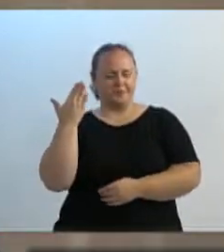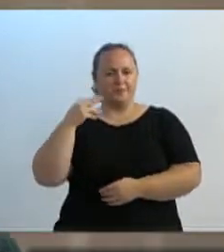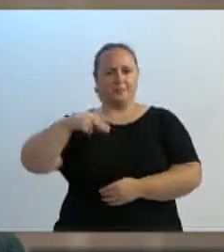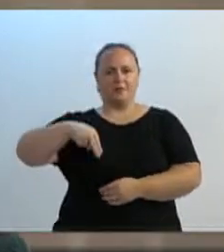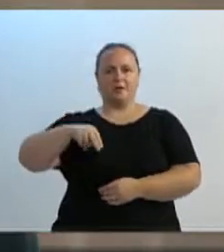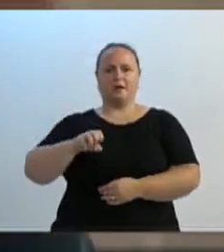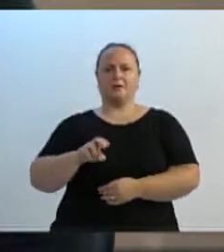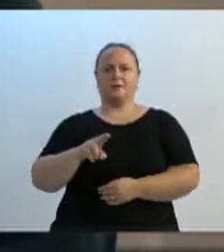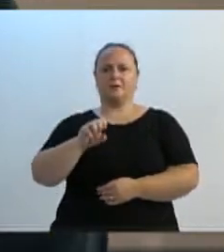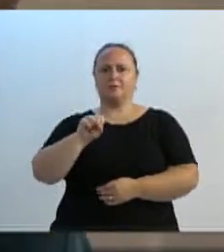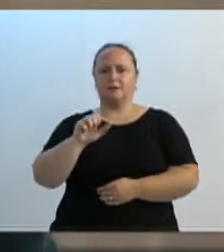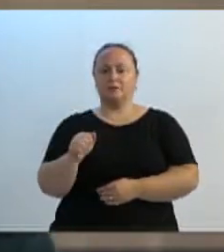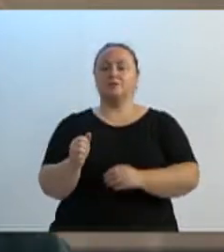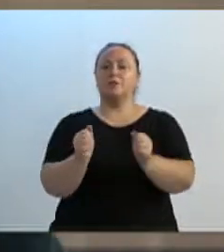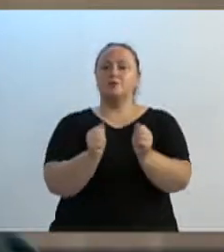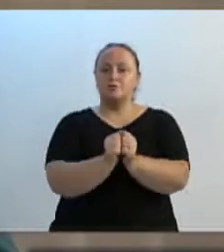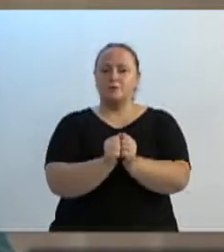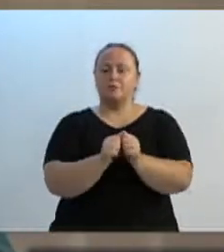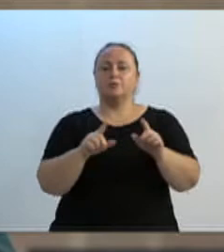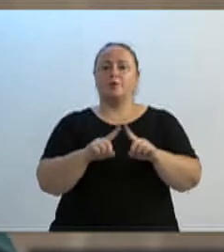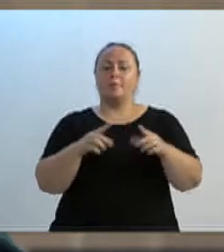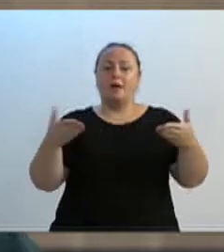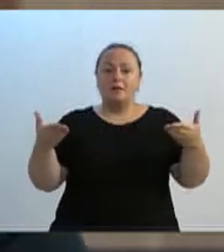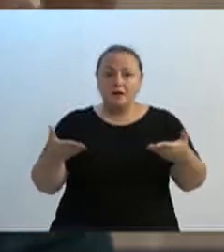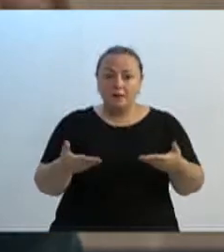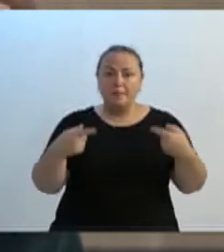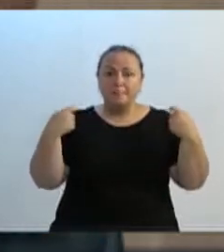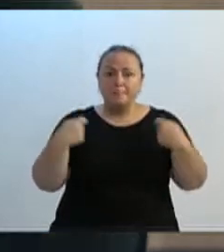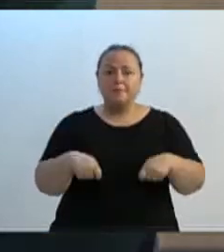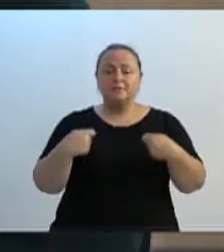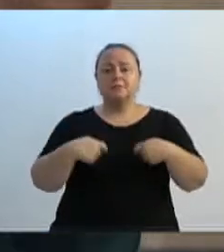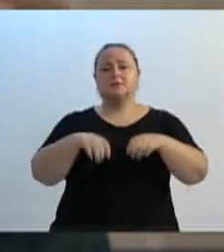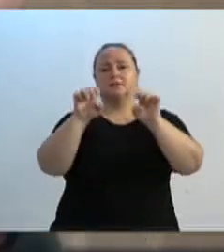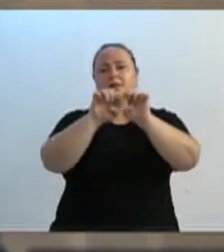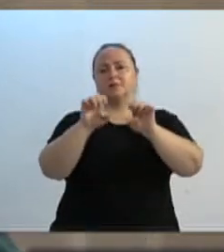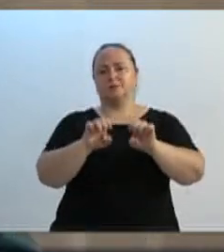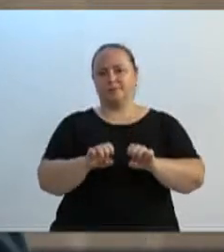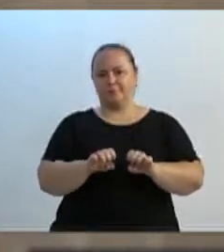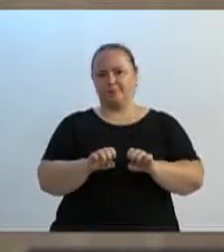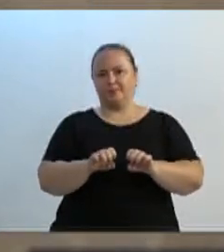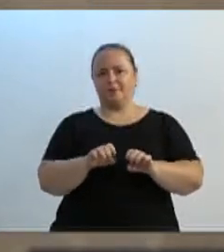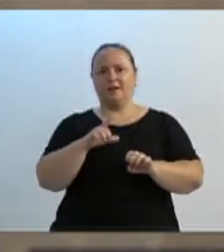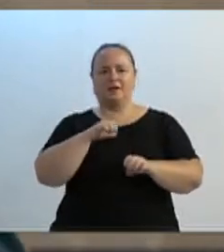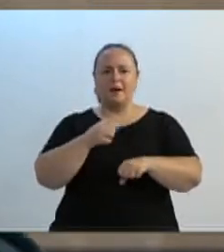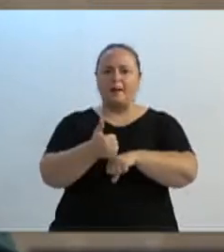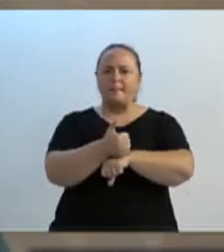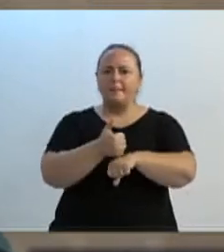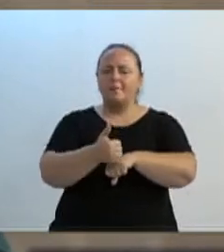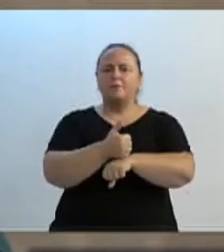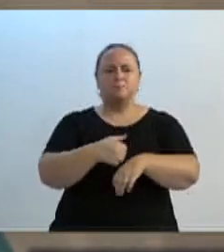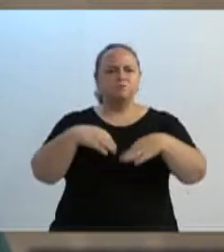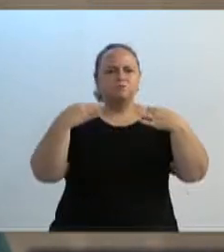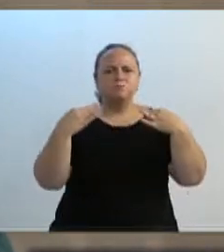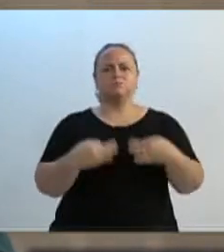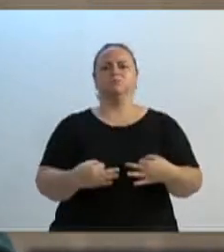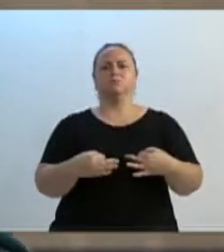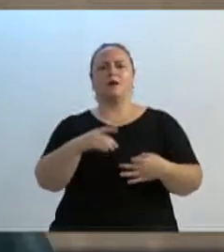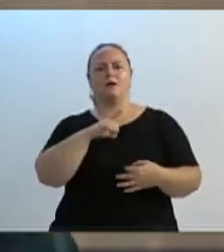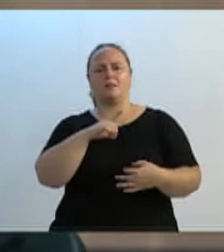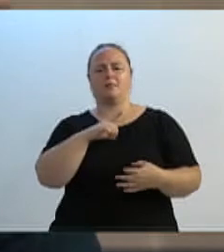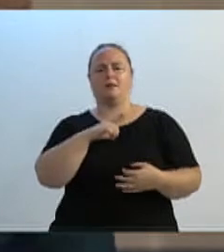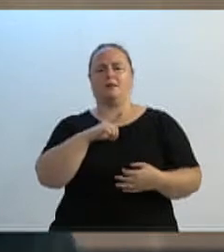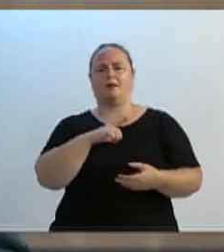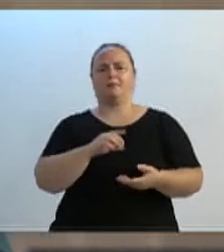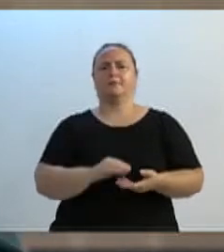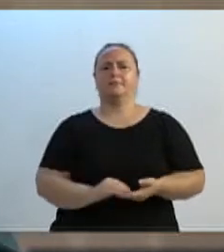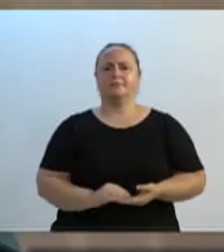organizando, mas tem que dar estrutura. Se não der estrutura, uma baita profissional, como tem também uns baitas profissionais lá,